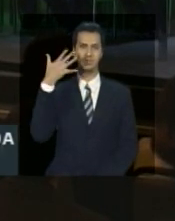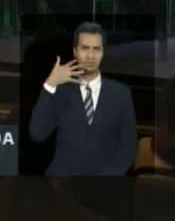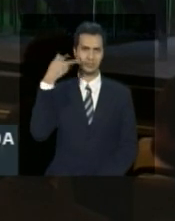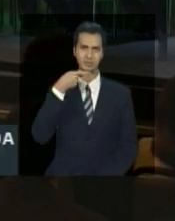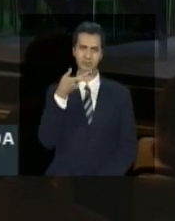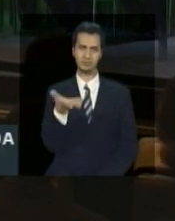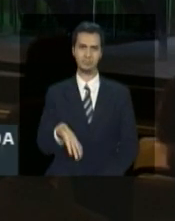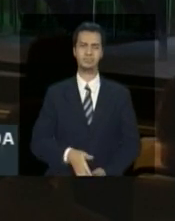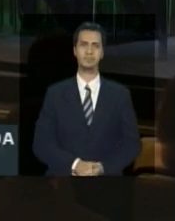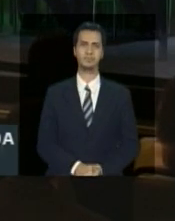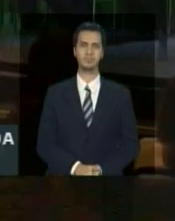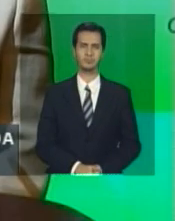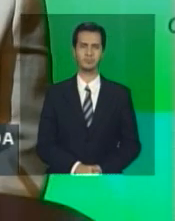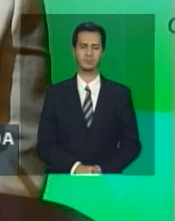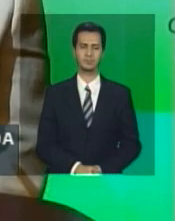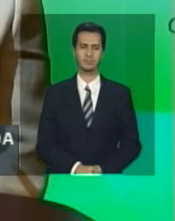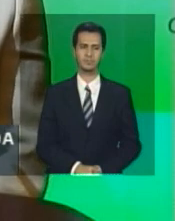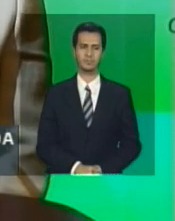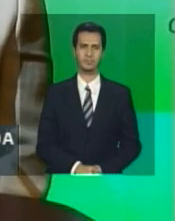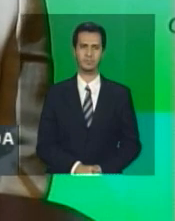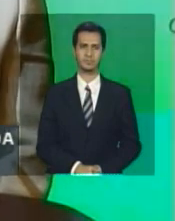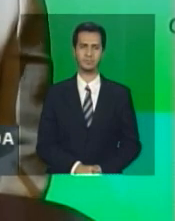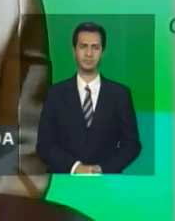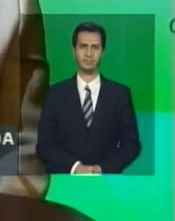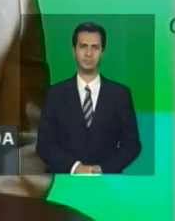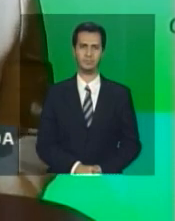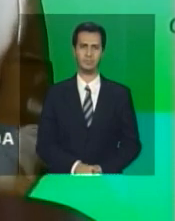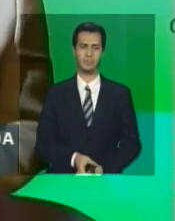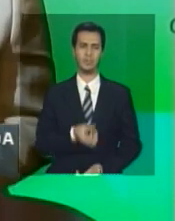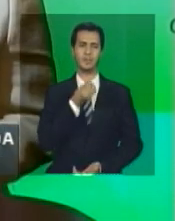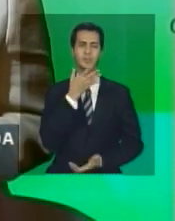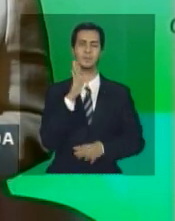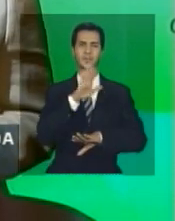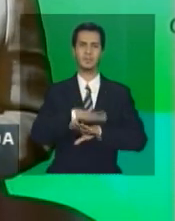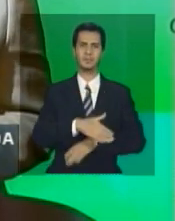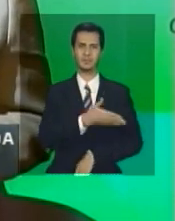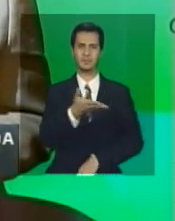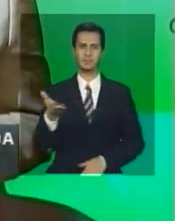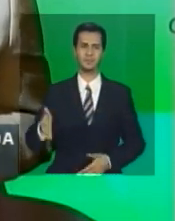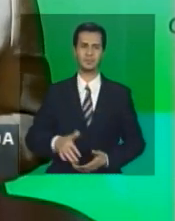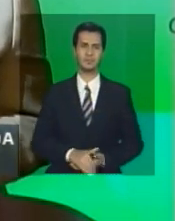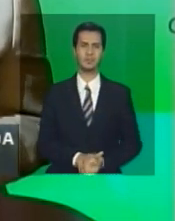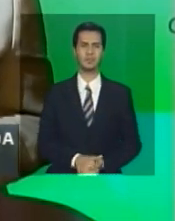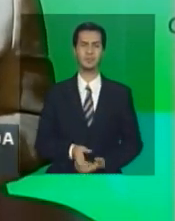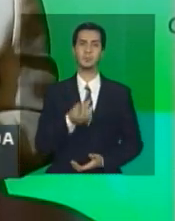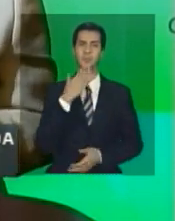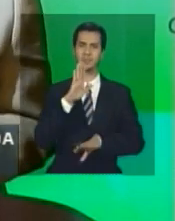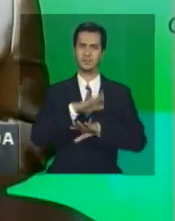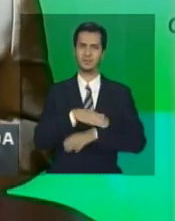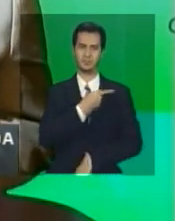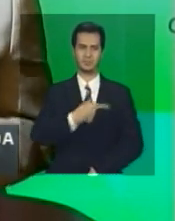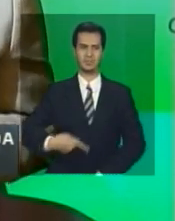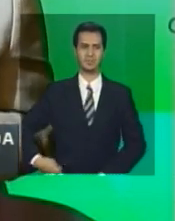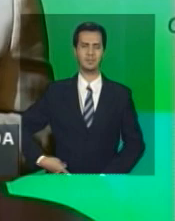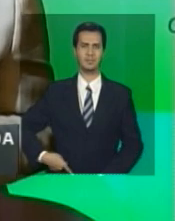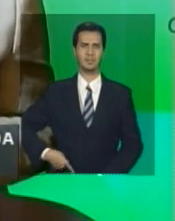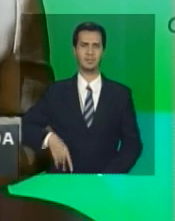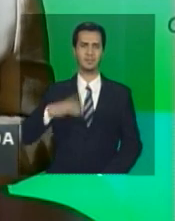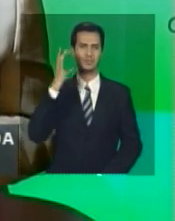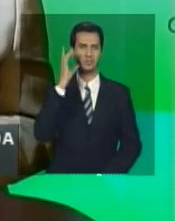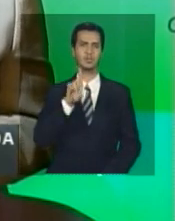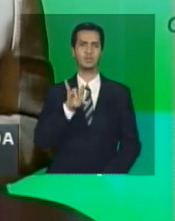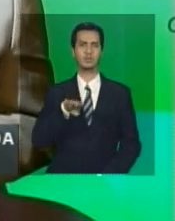da palavra. Boa tarde a todos. Senhora Dilma Rousseff, nossa presidenta